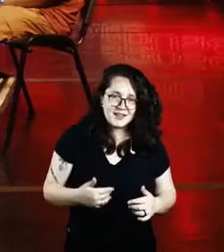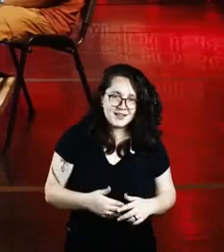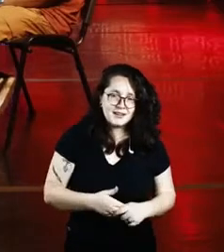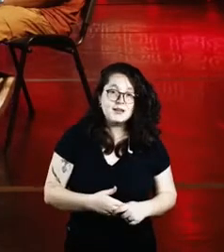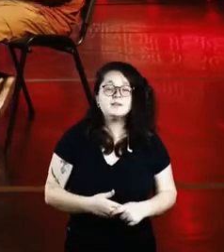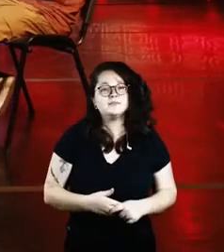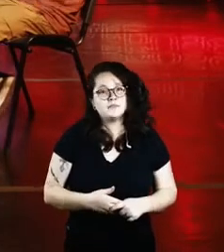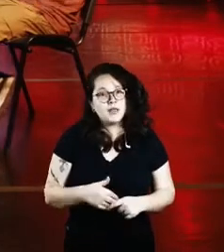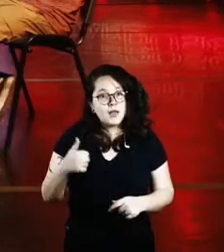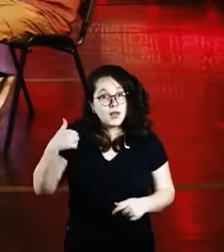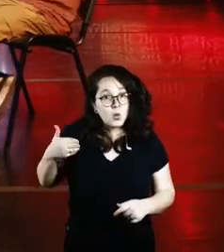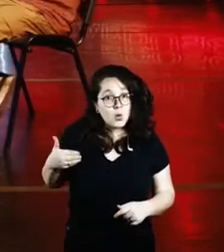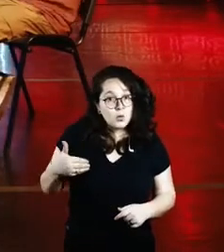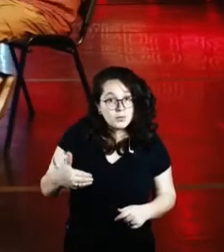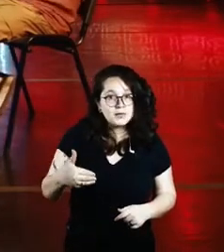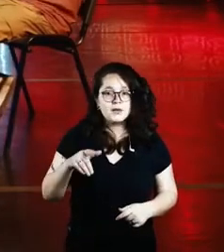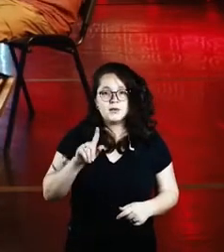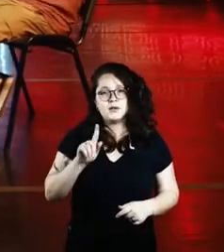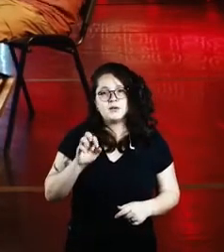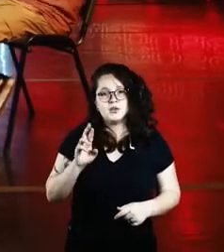a ouvir Jefferson King Combo agora.